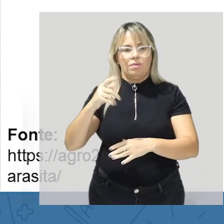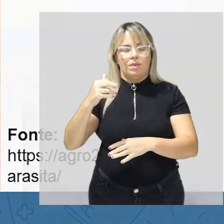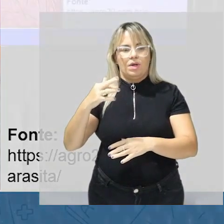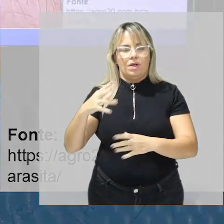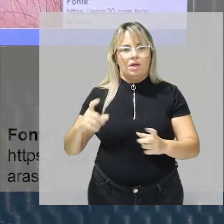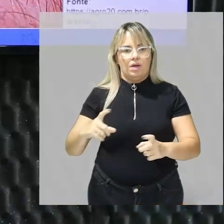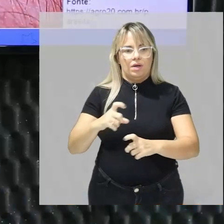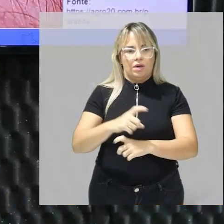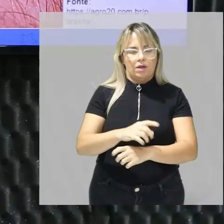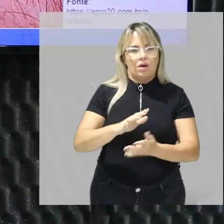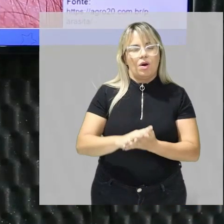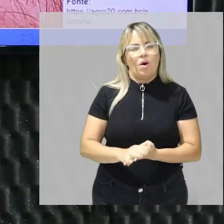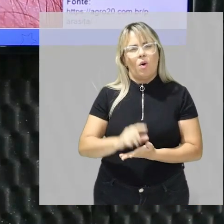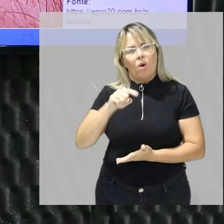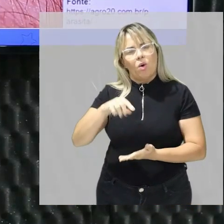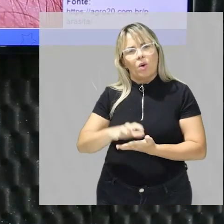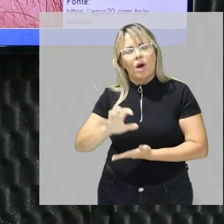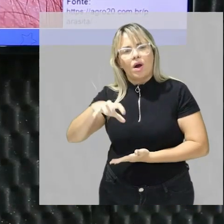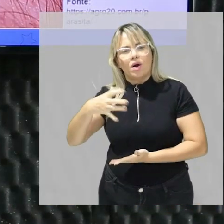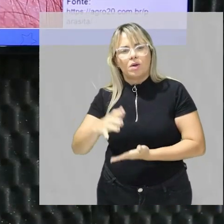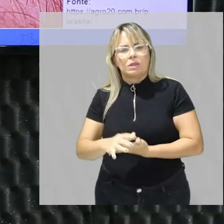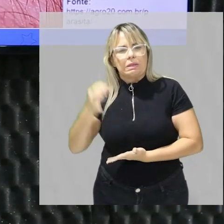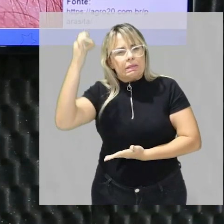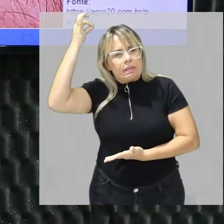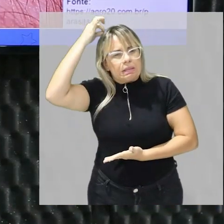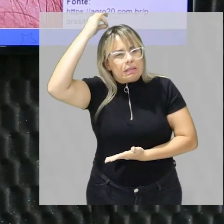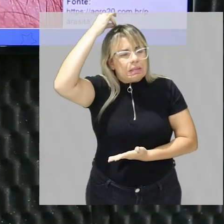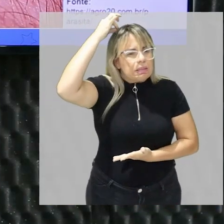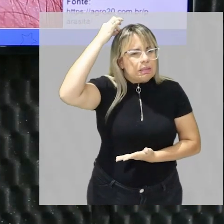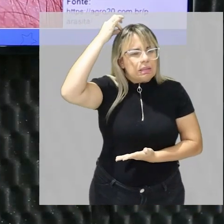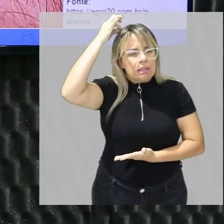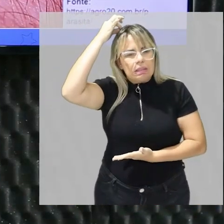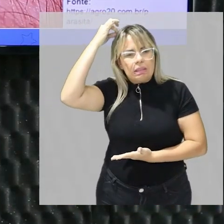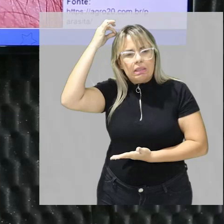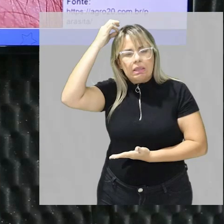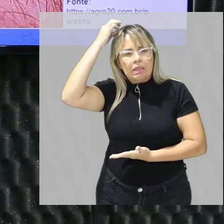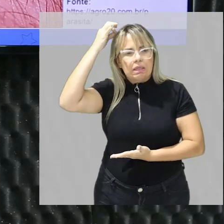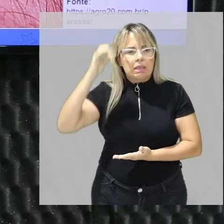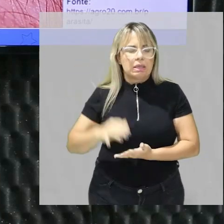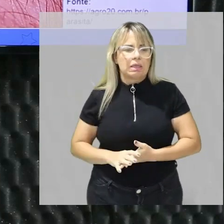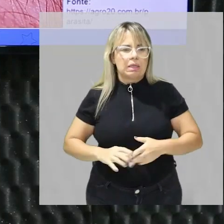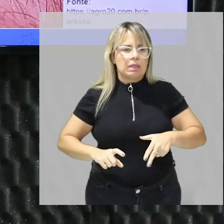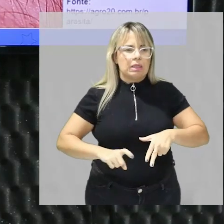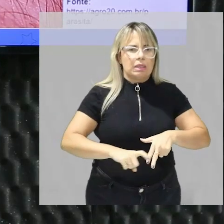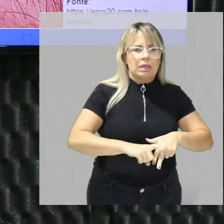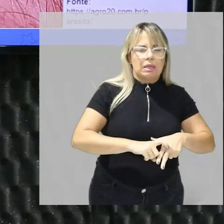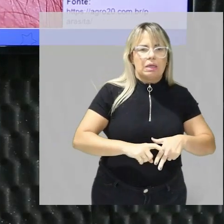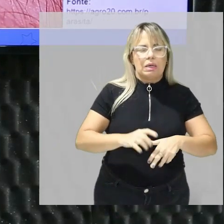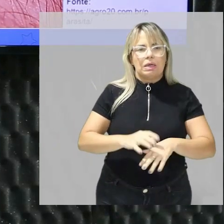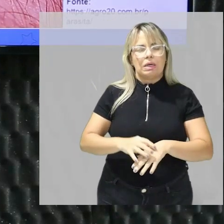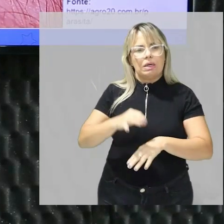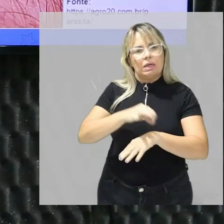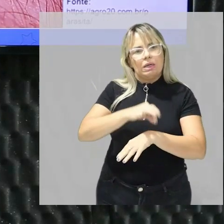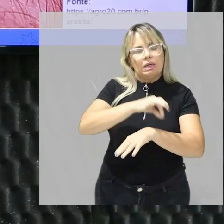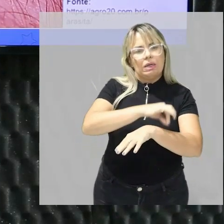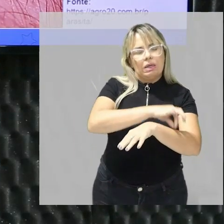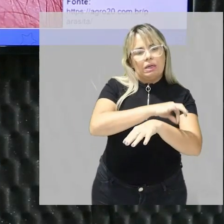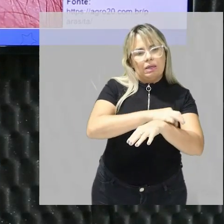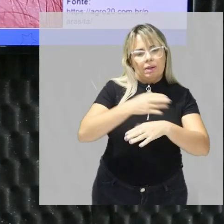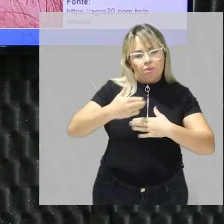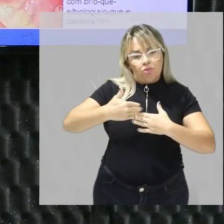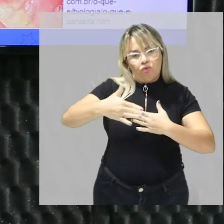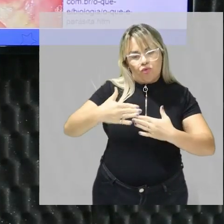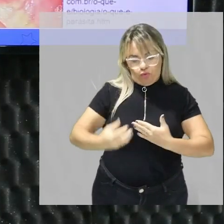exemplo, com piolho, né, com carrapatos, que estão parasitando o corpo de um animal, de um ser vivo, mas por fora do corpo